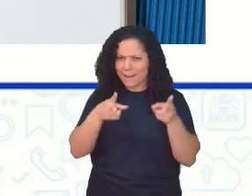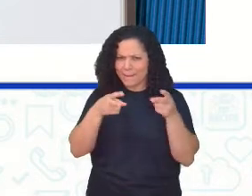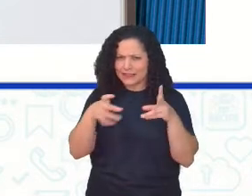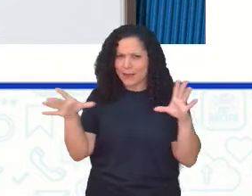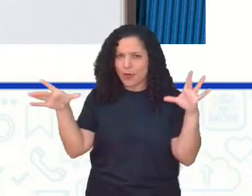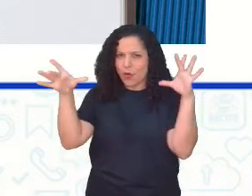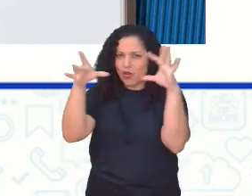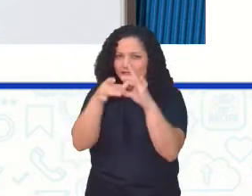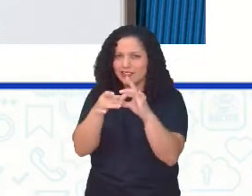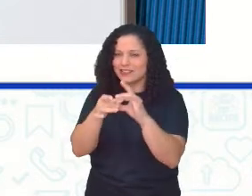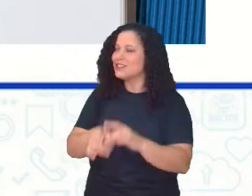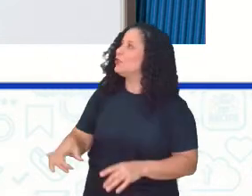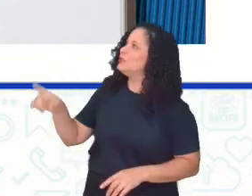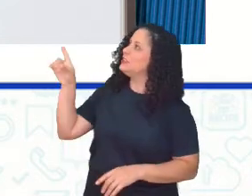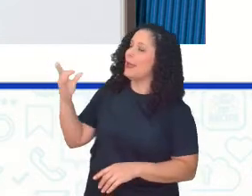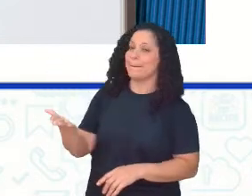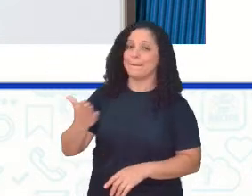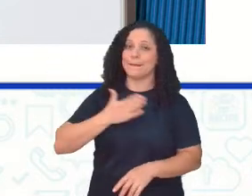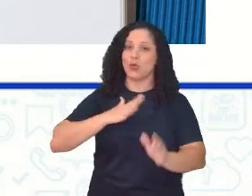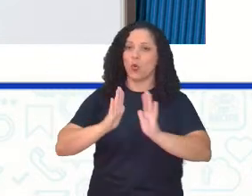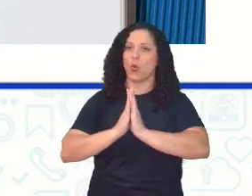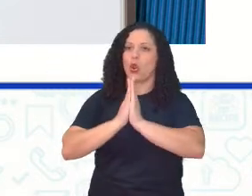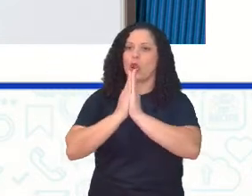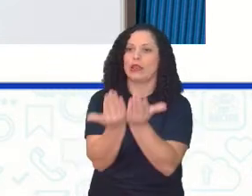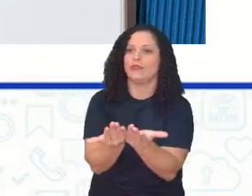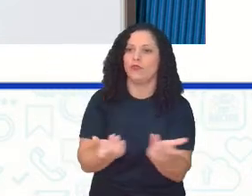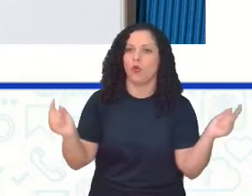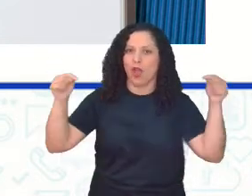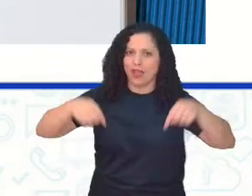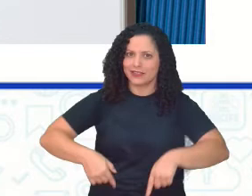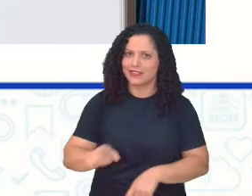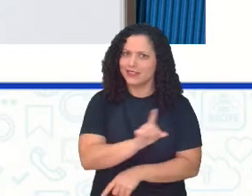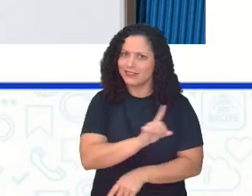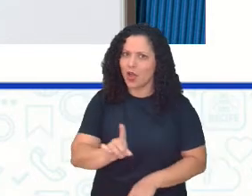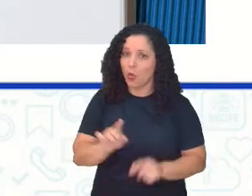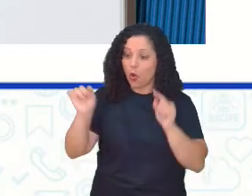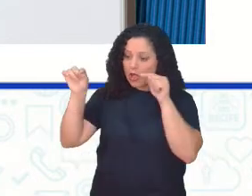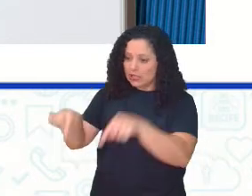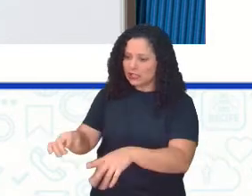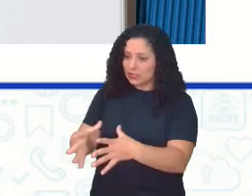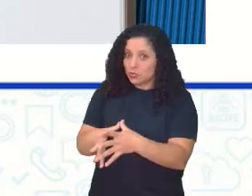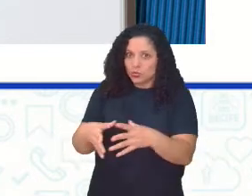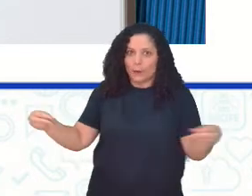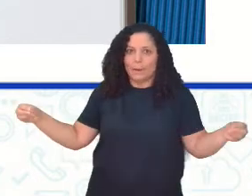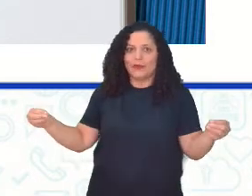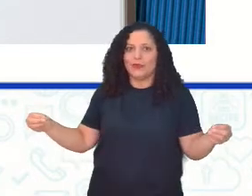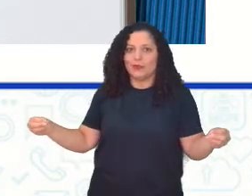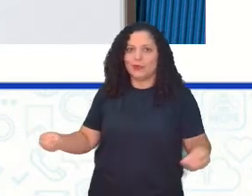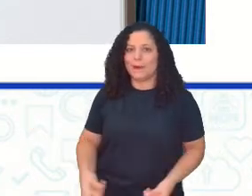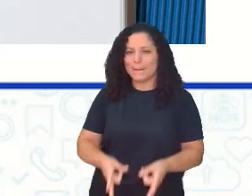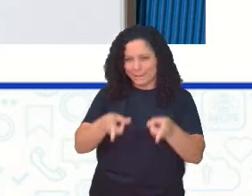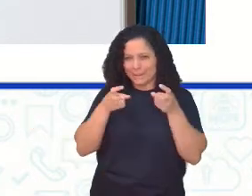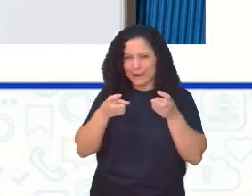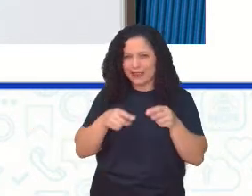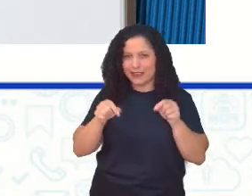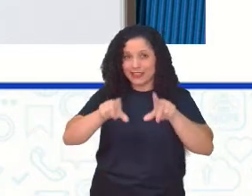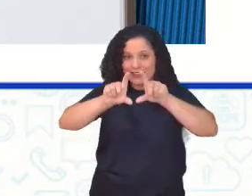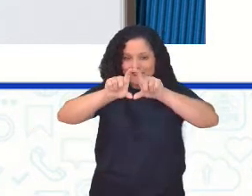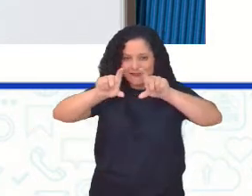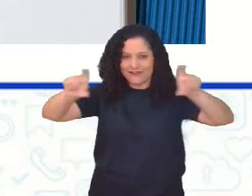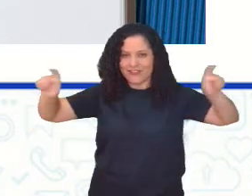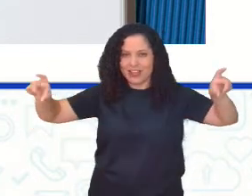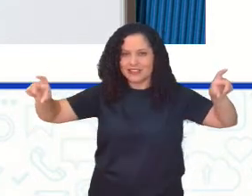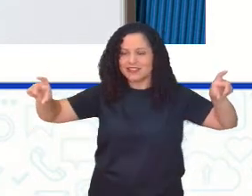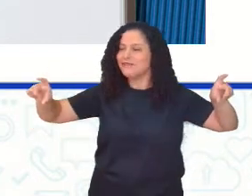Então, meu livro não está aqui. Ele sumiu. Então, percebam que